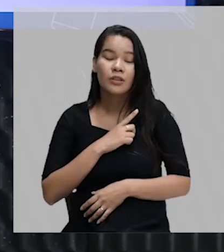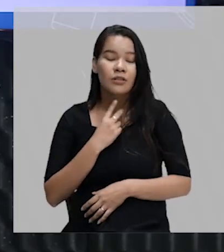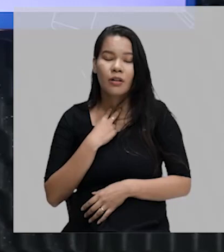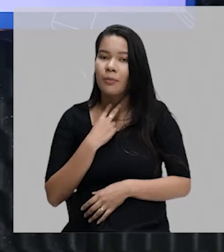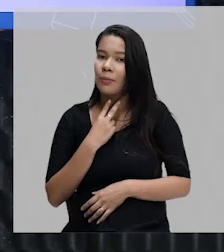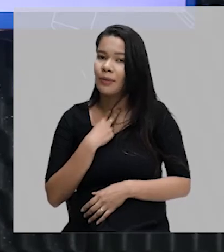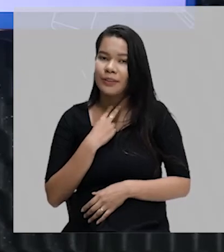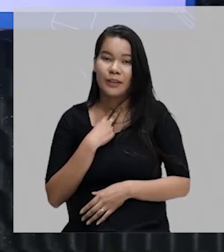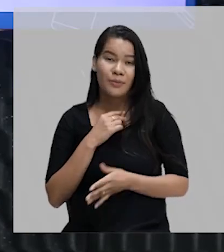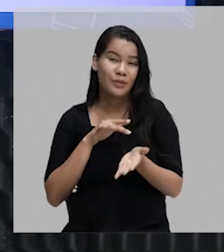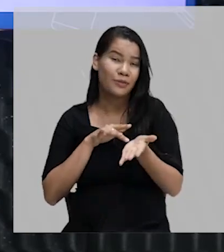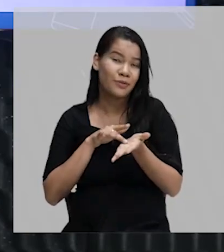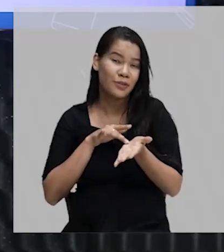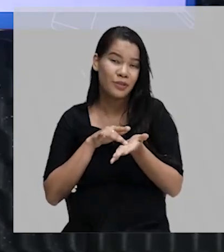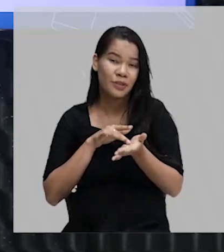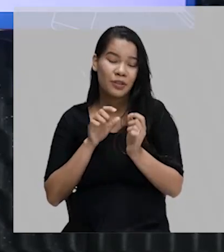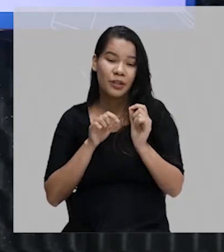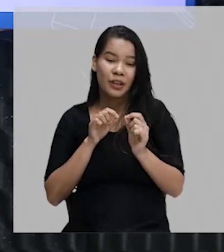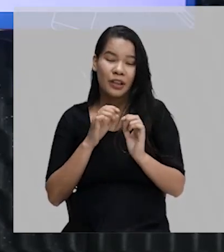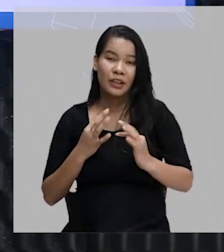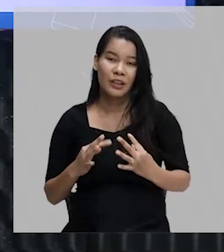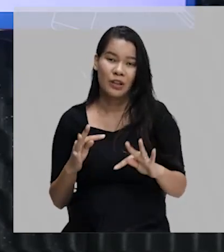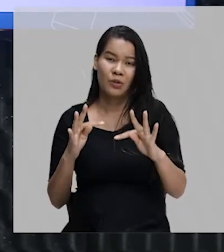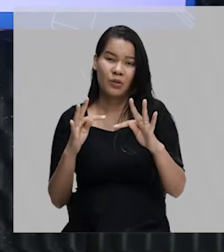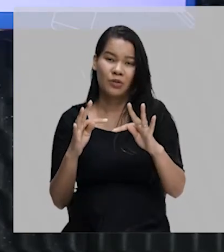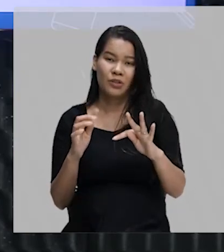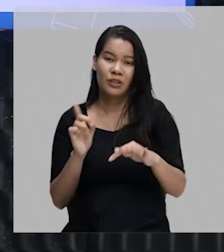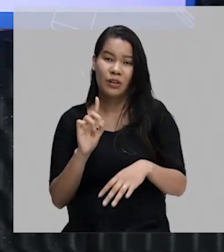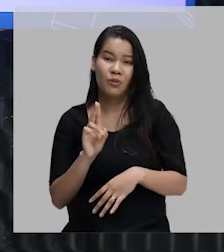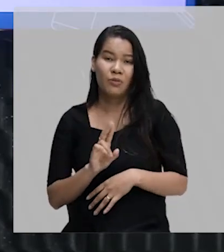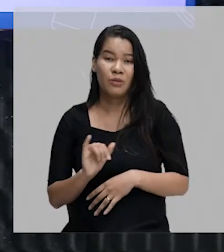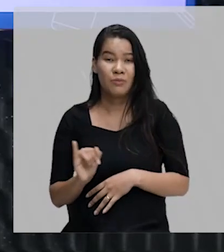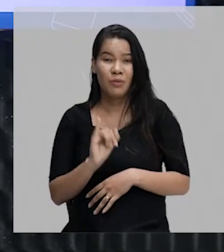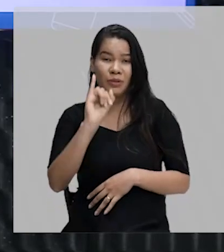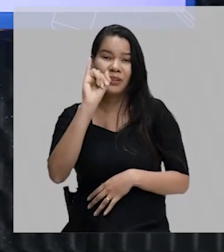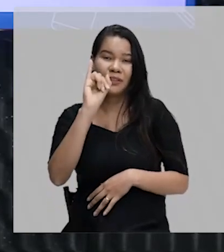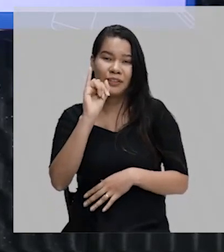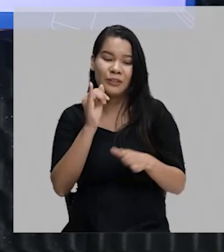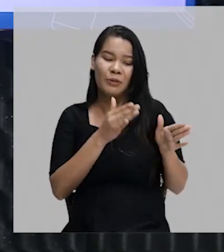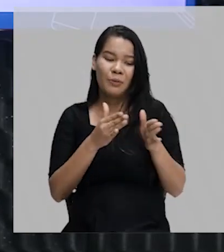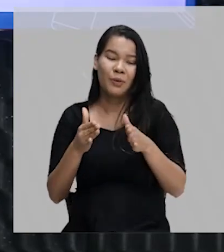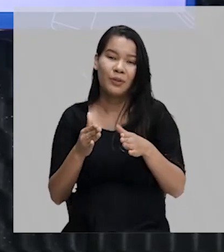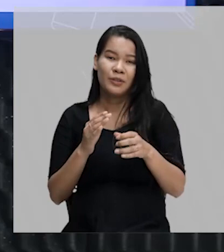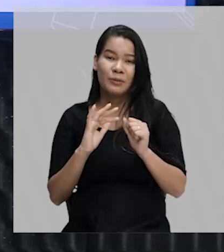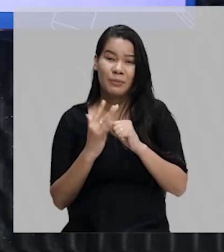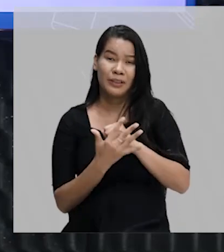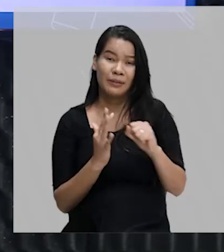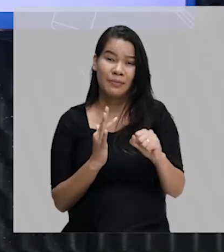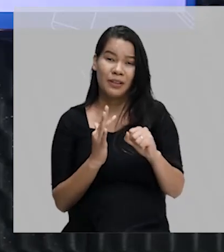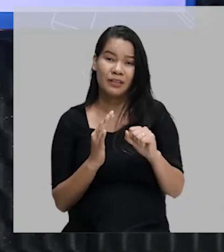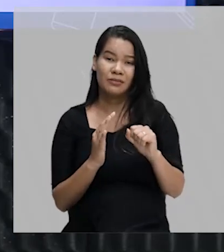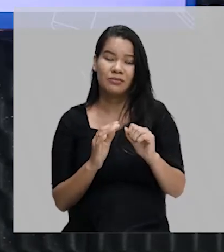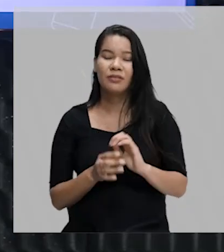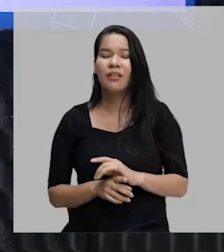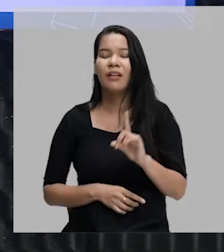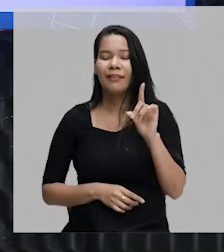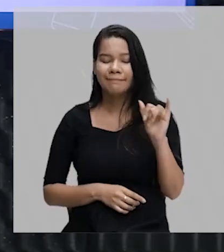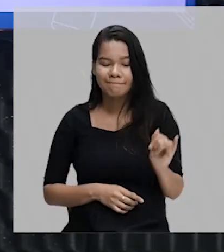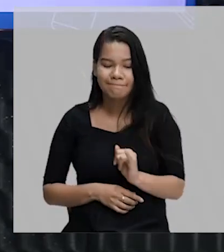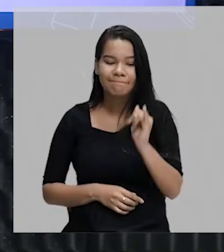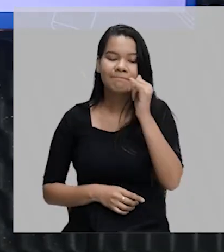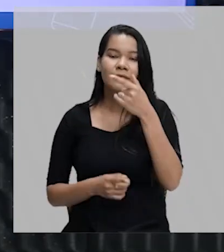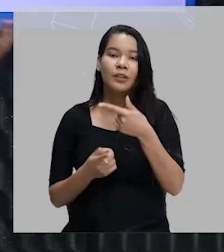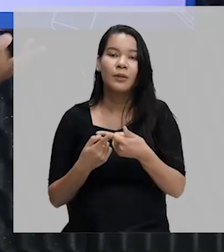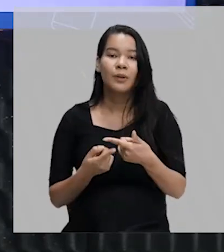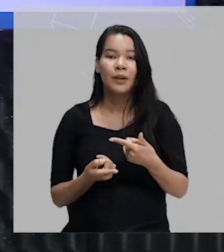a tecnologia foi fundamental nesse período de pandemia. Tá? Pessoas que estavam entrando em depressão porque